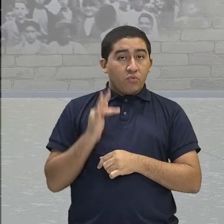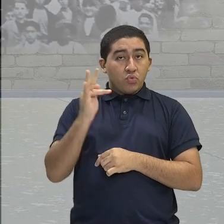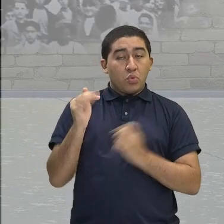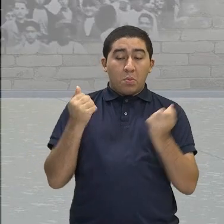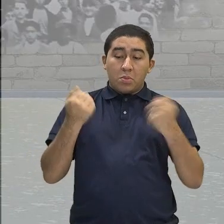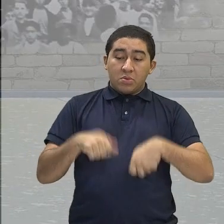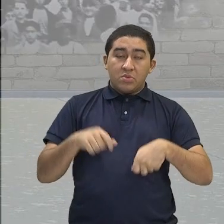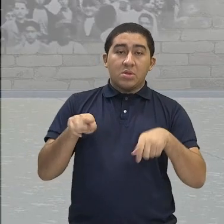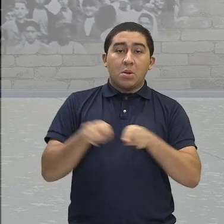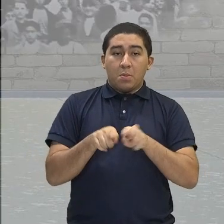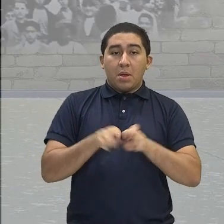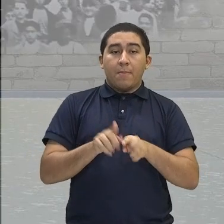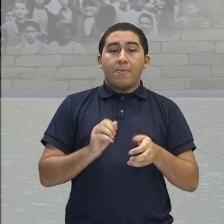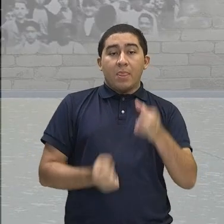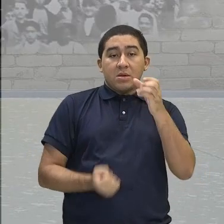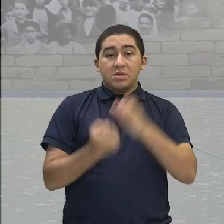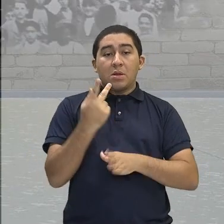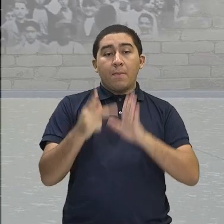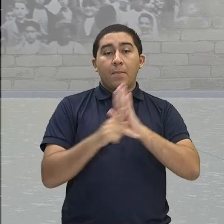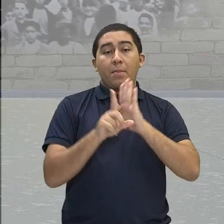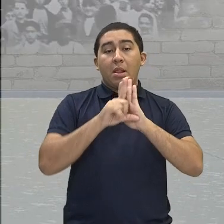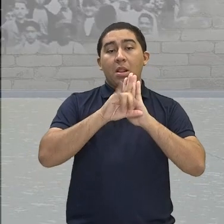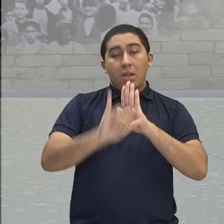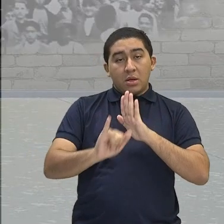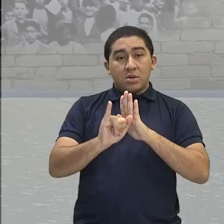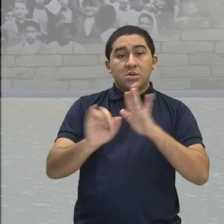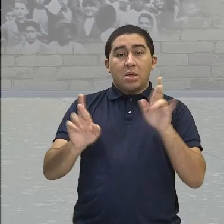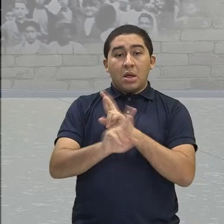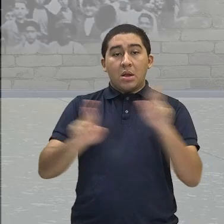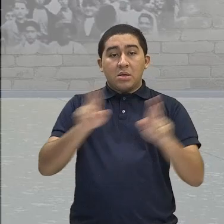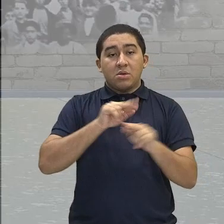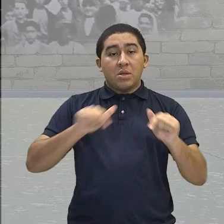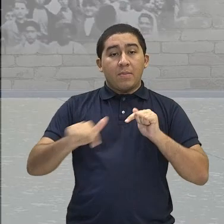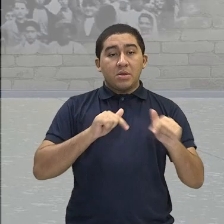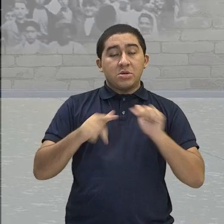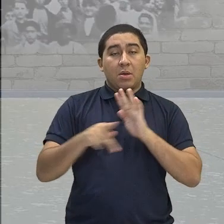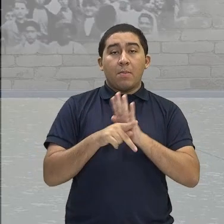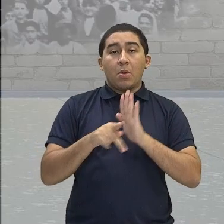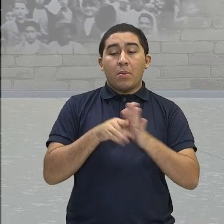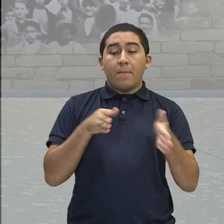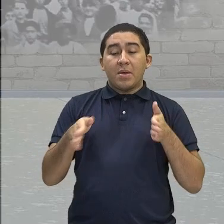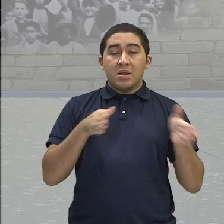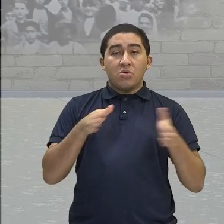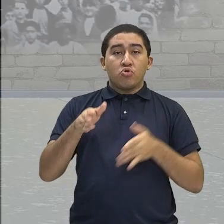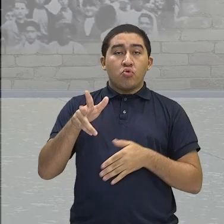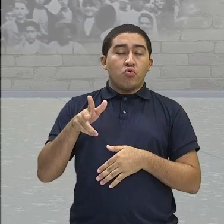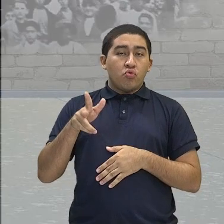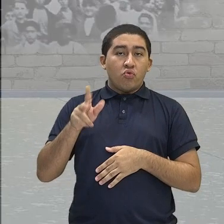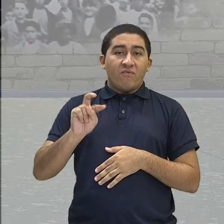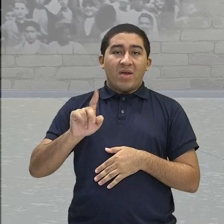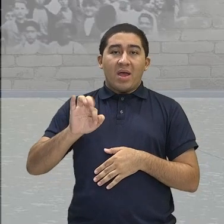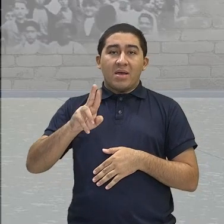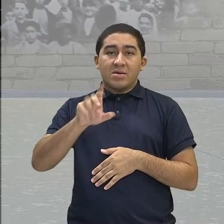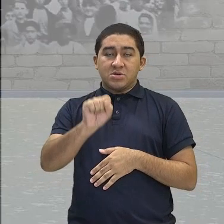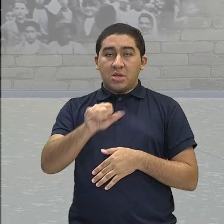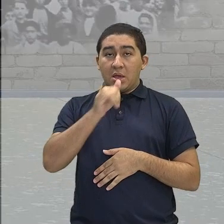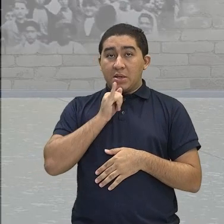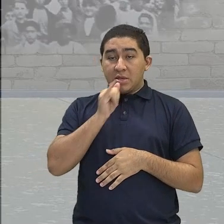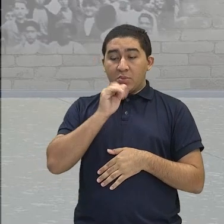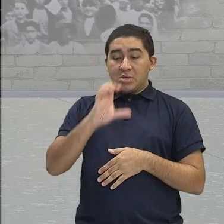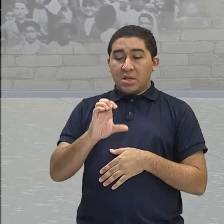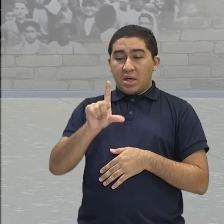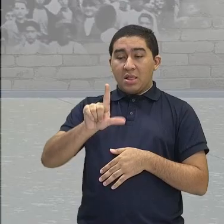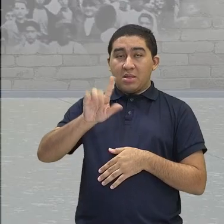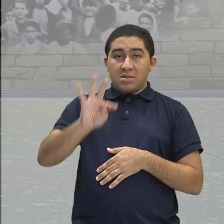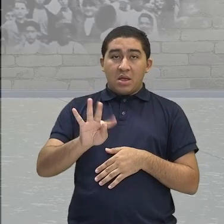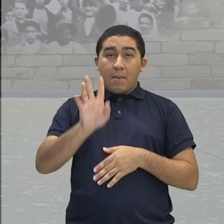como a criação da legislação trabalhista na era Vargas, principalmente com a CLT, que é a Consolidação